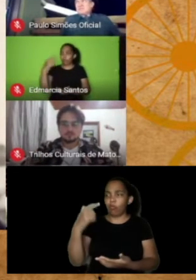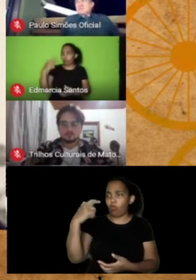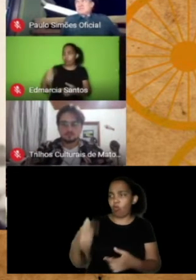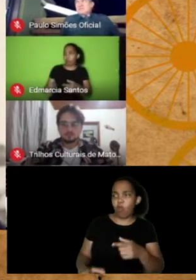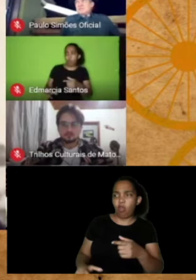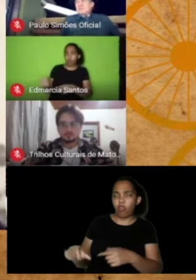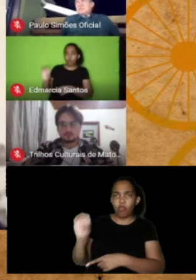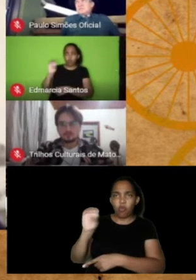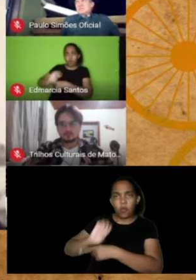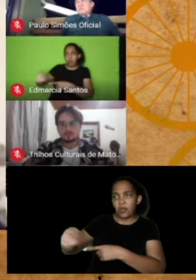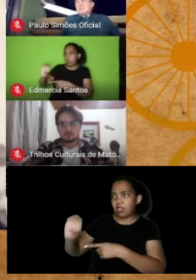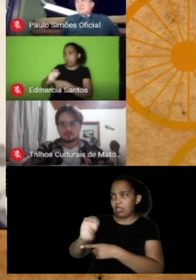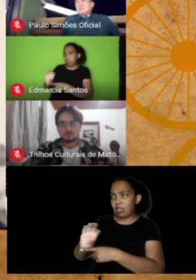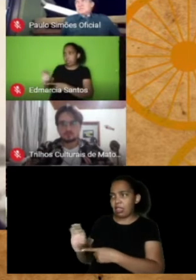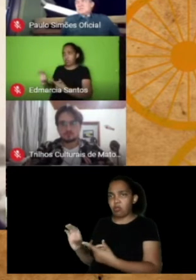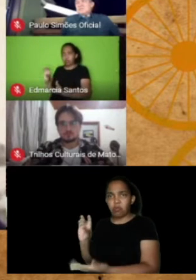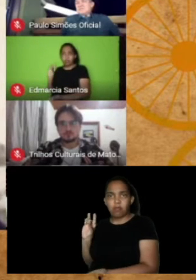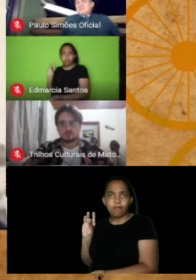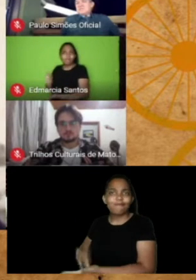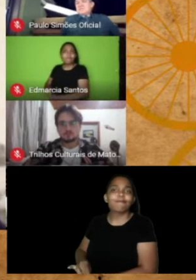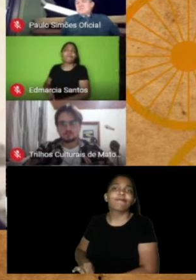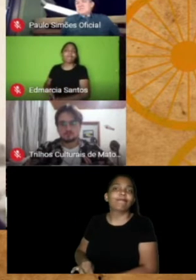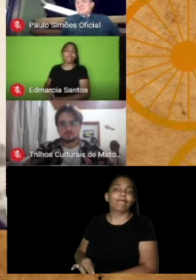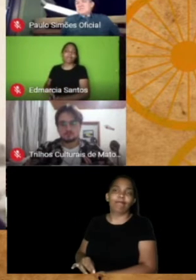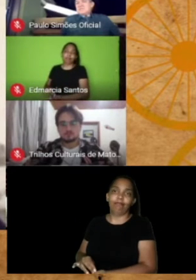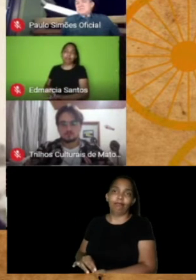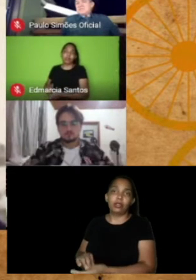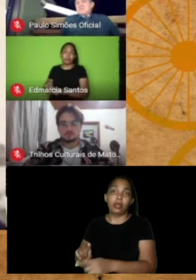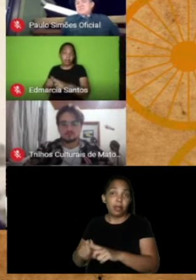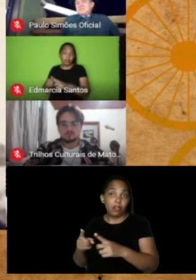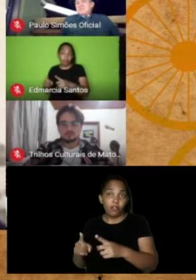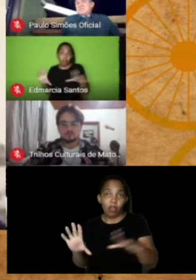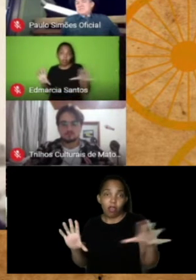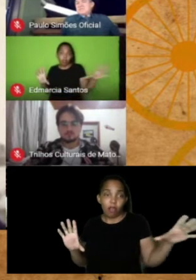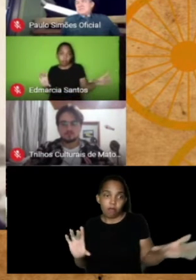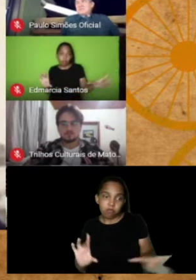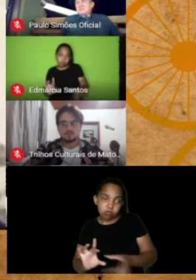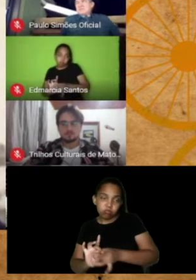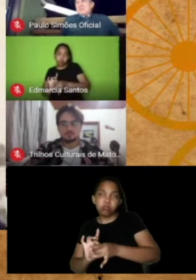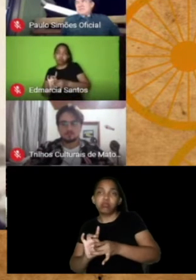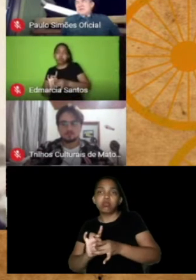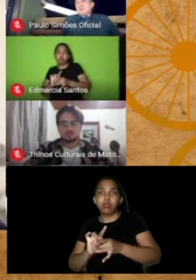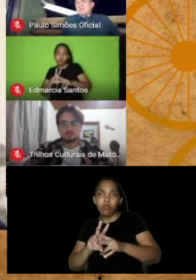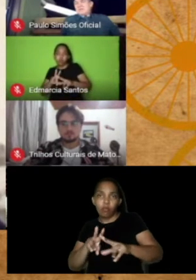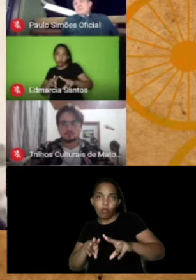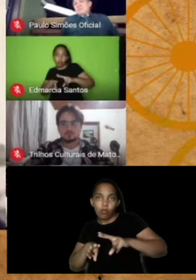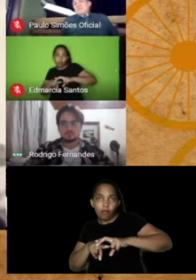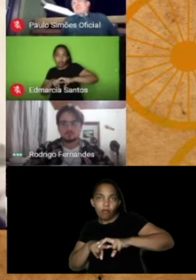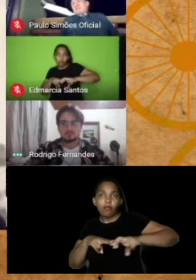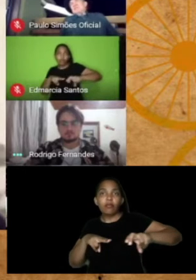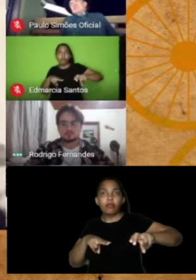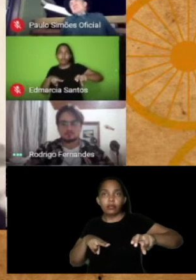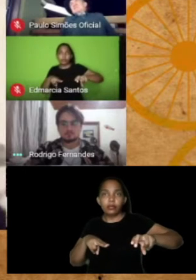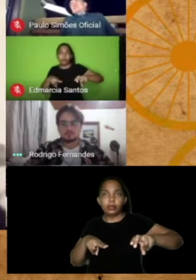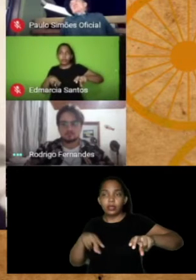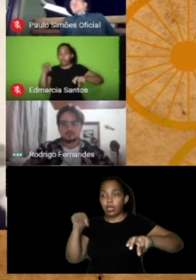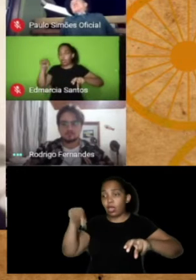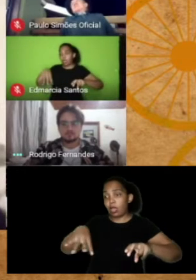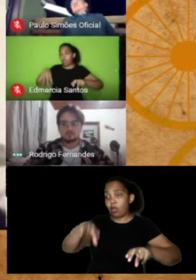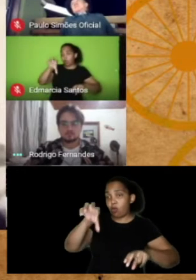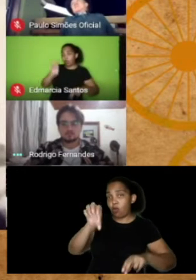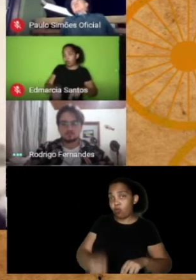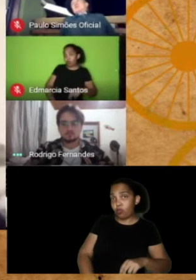Estado consolidado. Porque foi a partir da integração da Ferrovia Noroeste do Brasil é que o sul do Mato Grosso